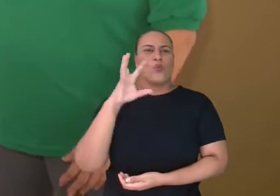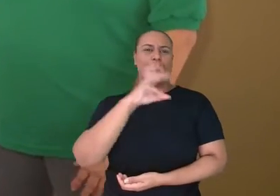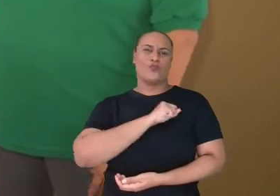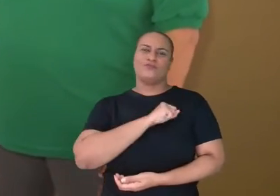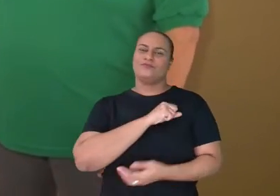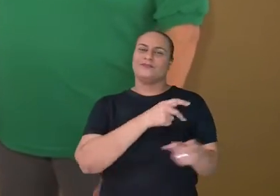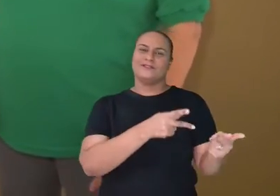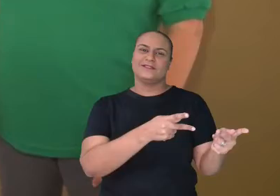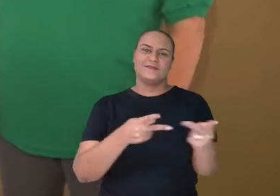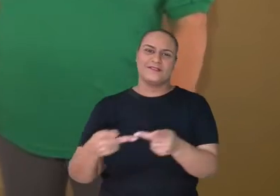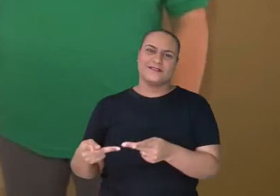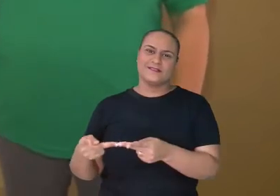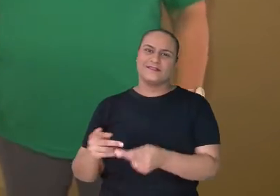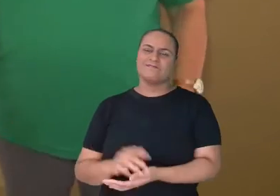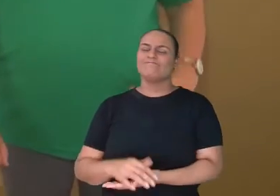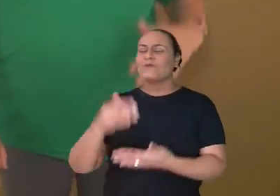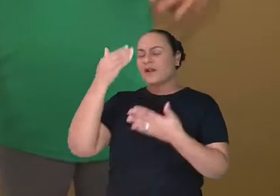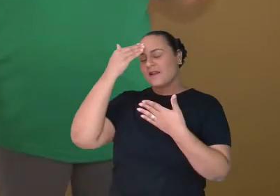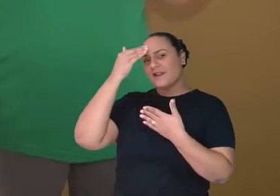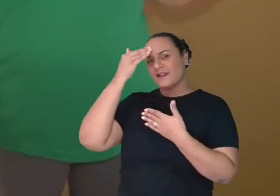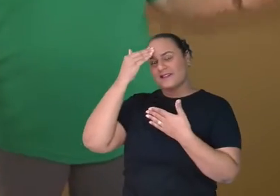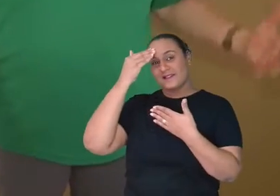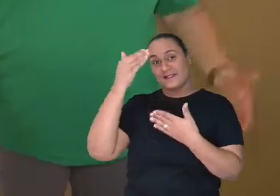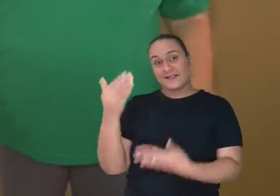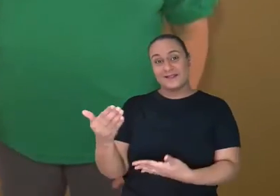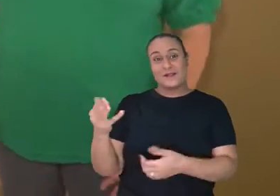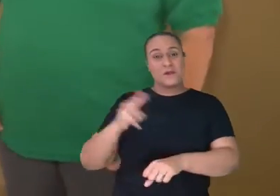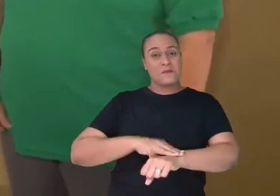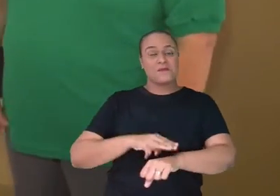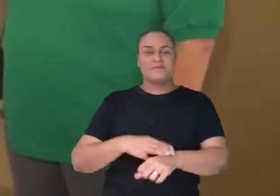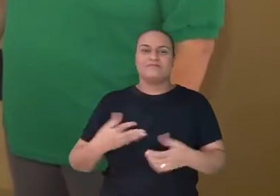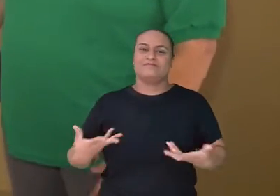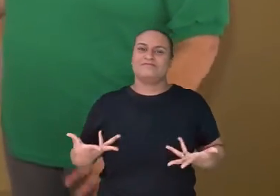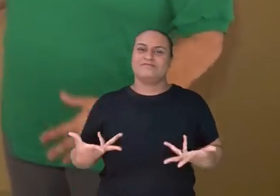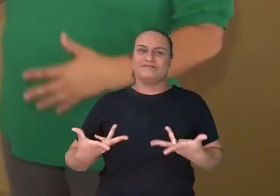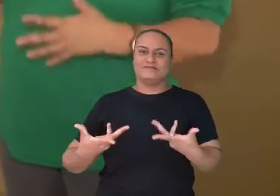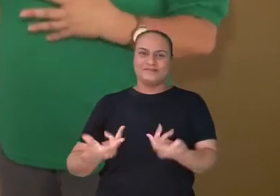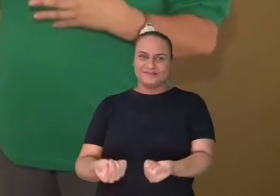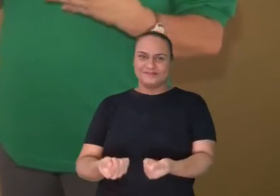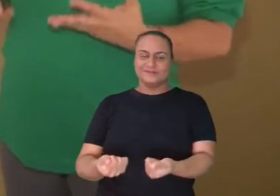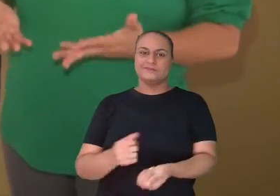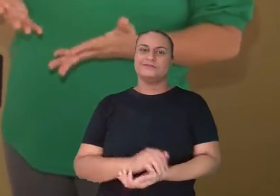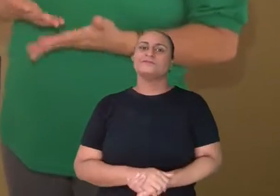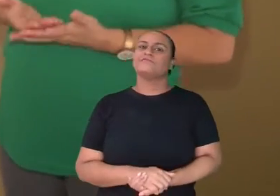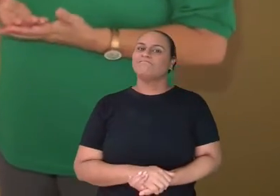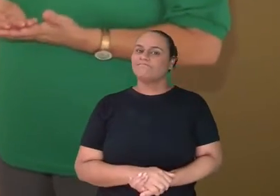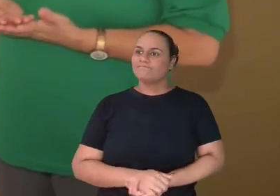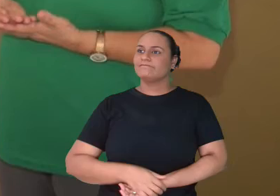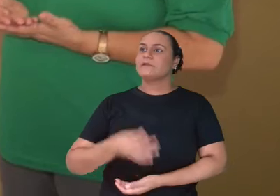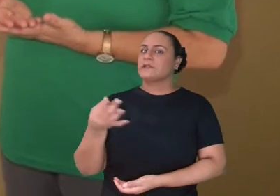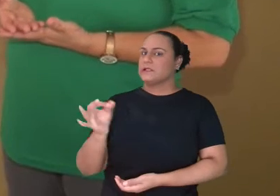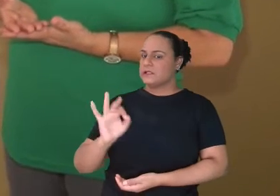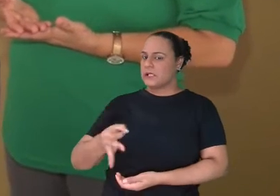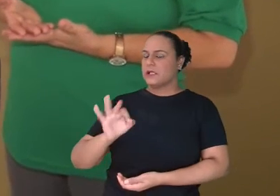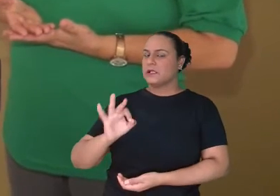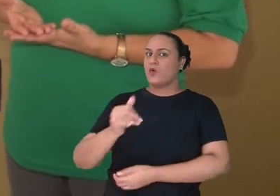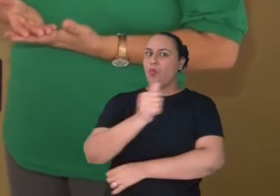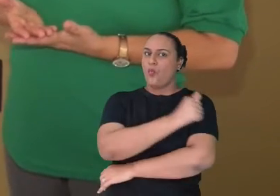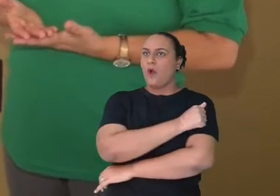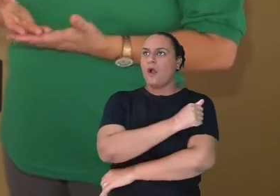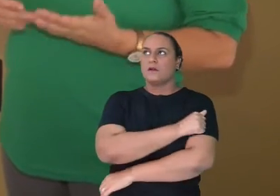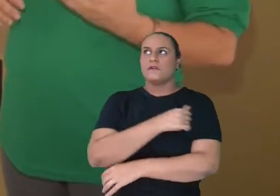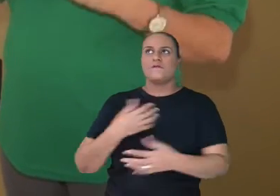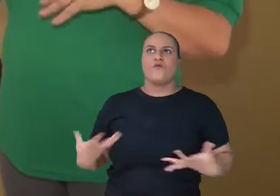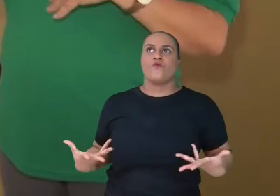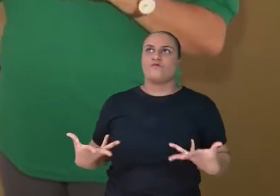Quero lhe agradecer por esse momento tão maravilhoso. E certamente os nossos alunos vão amar,